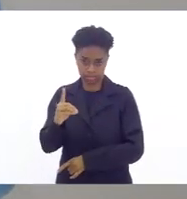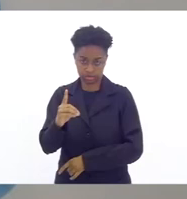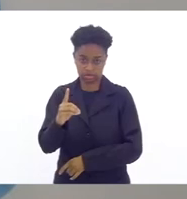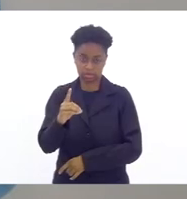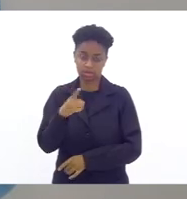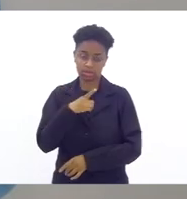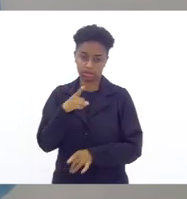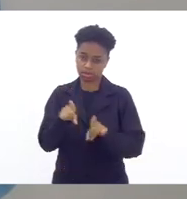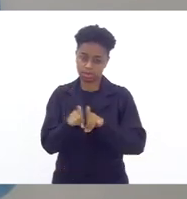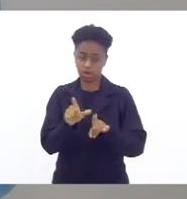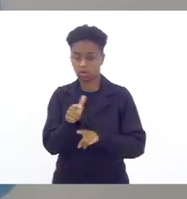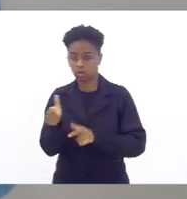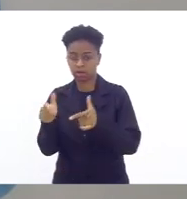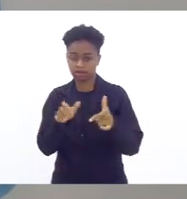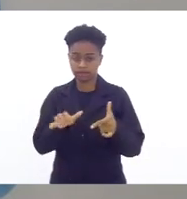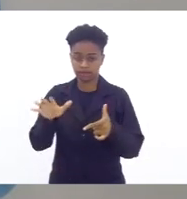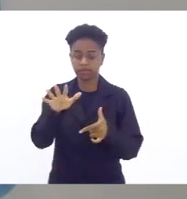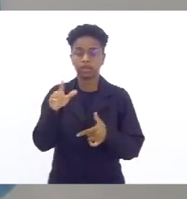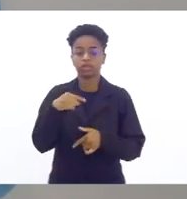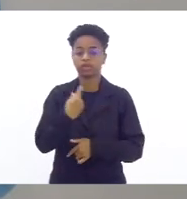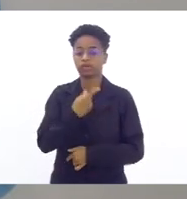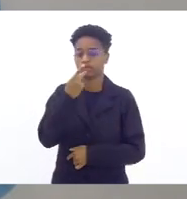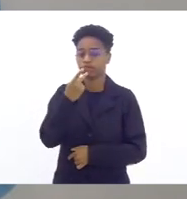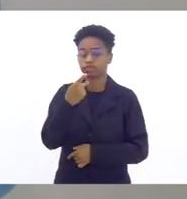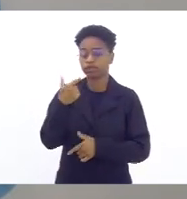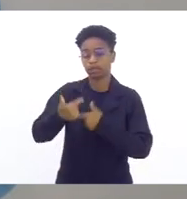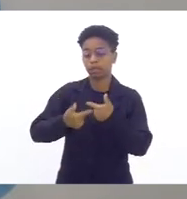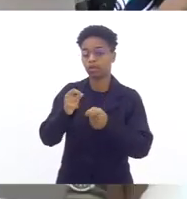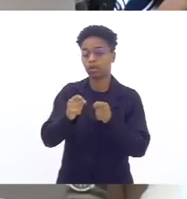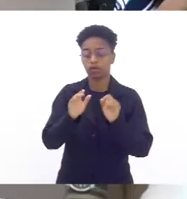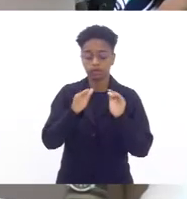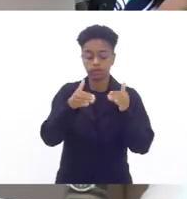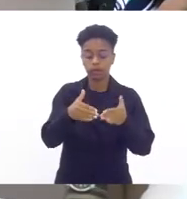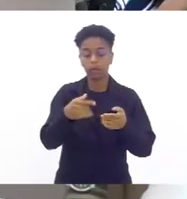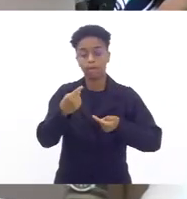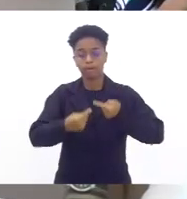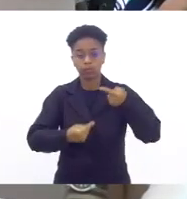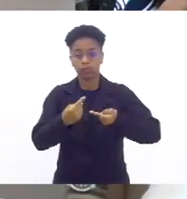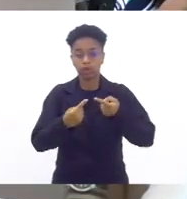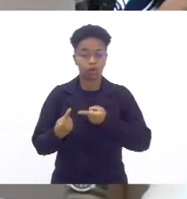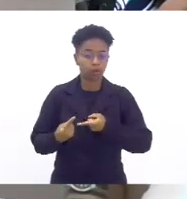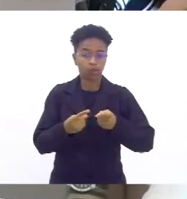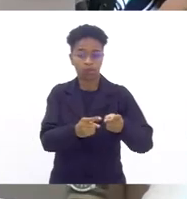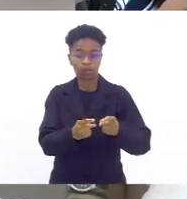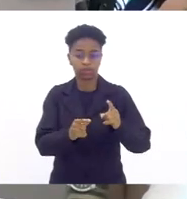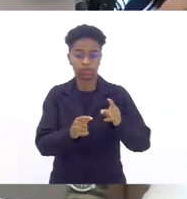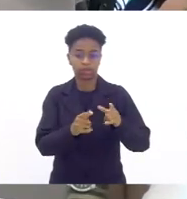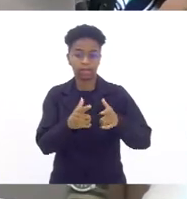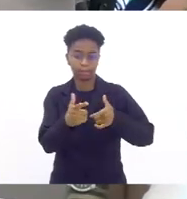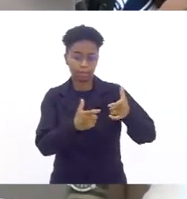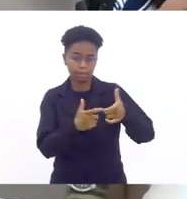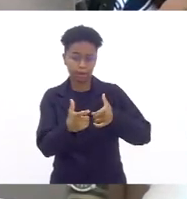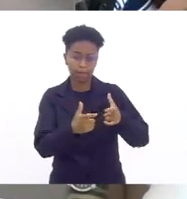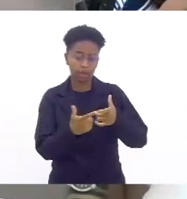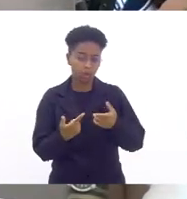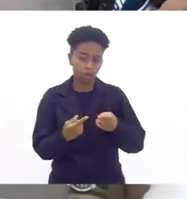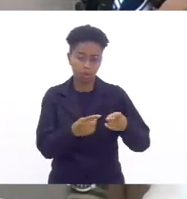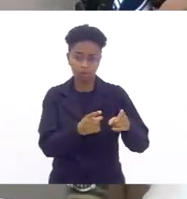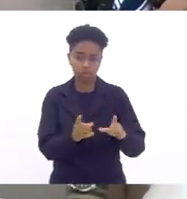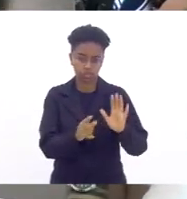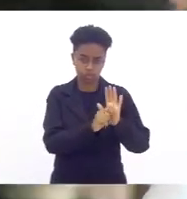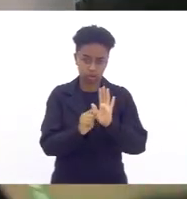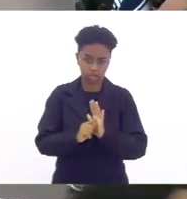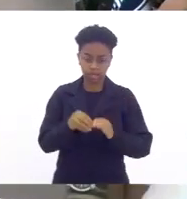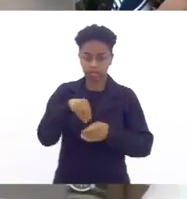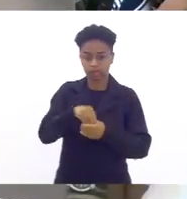com temática de política de guerras de drogas então falar sobre o impacto das políticas de guerras de drogas